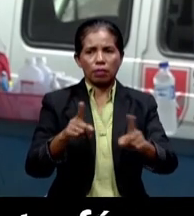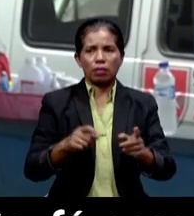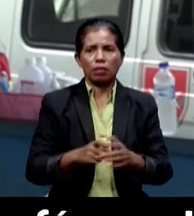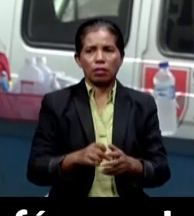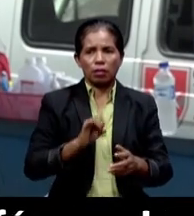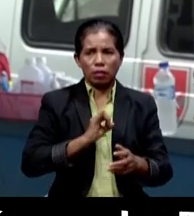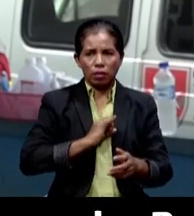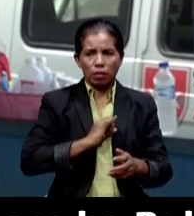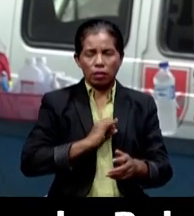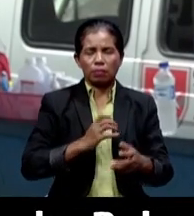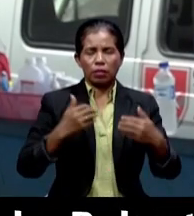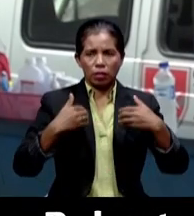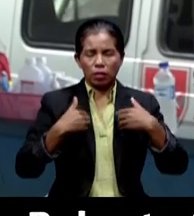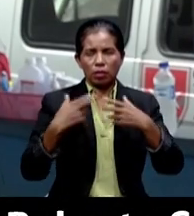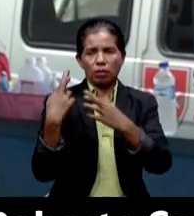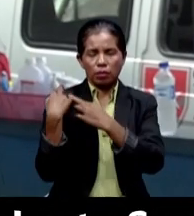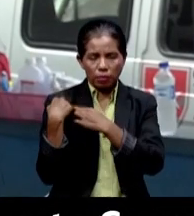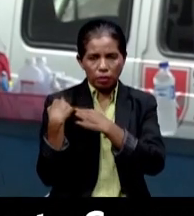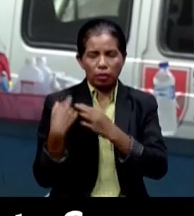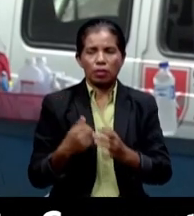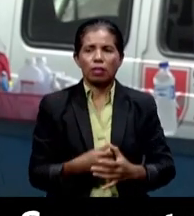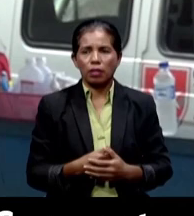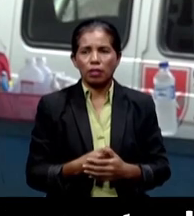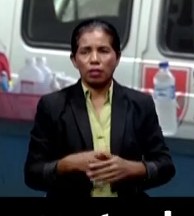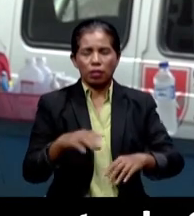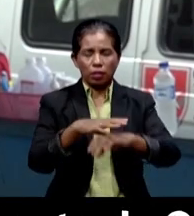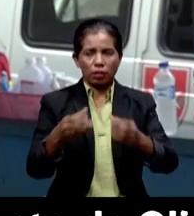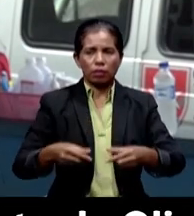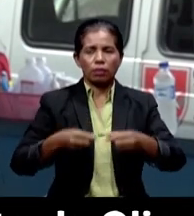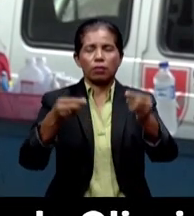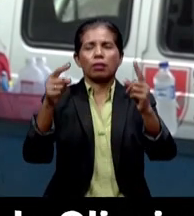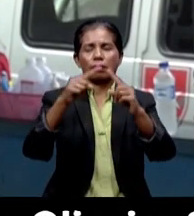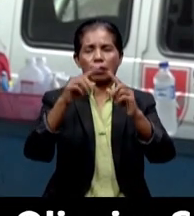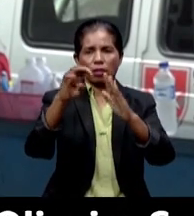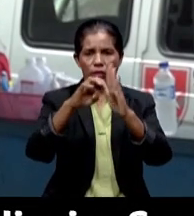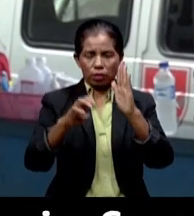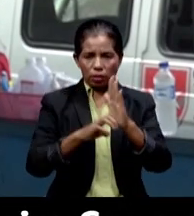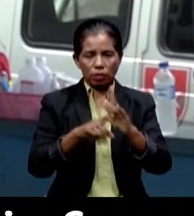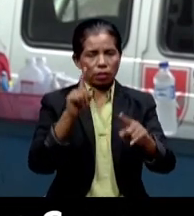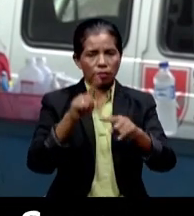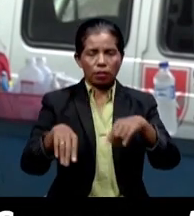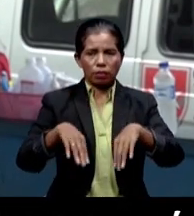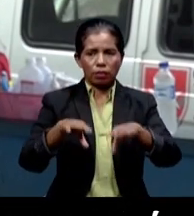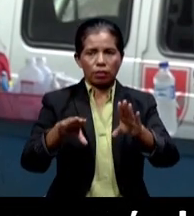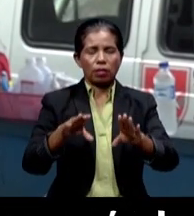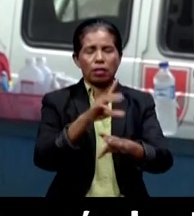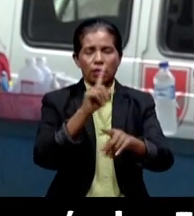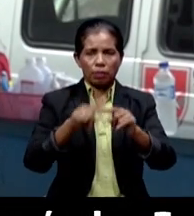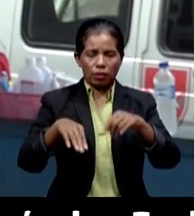how si toma responsabel dari hela kata rai ni belfon apa istaru, me si la